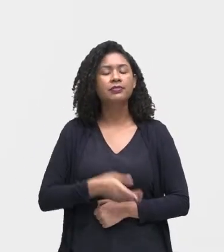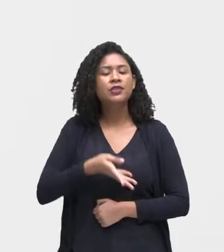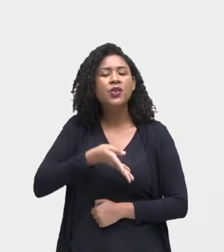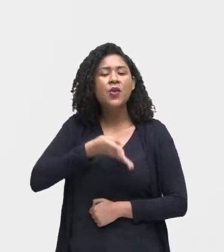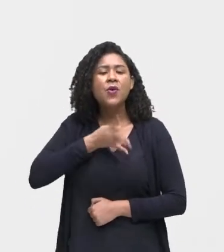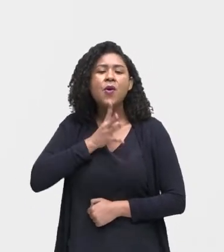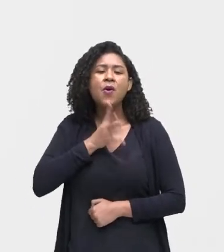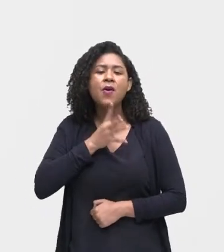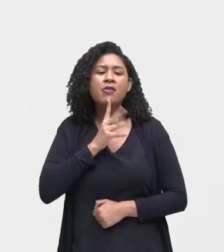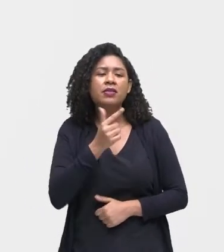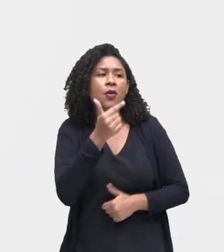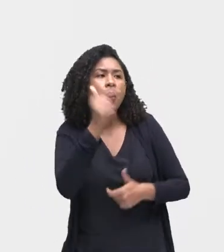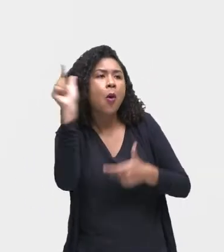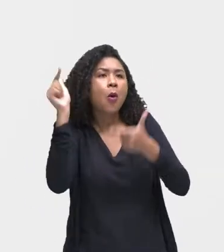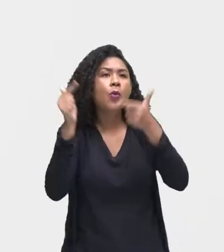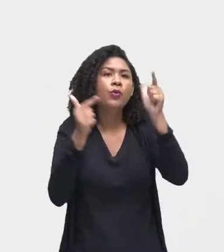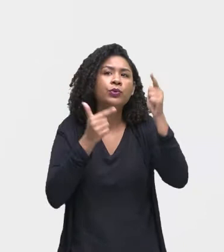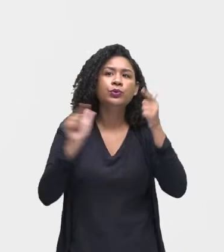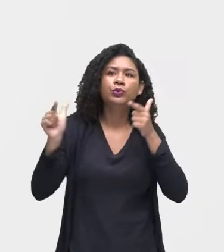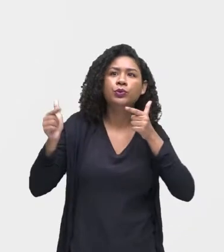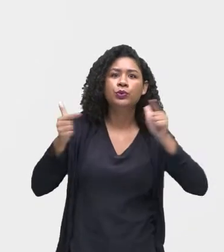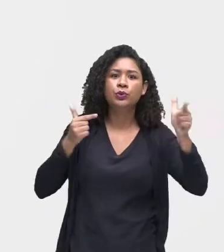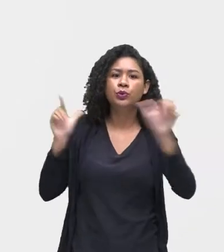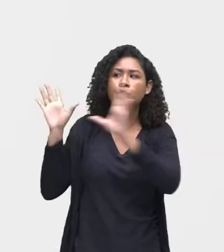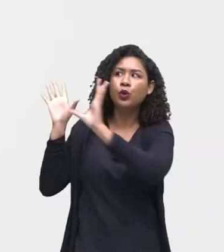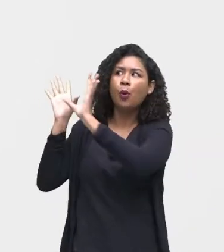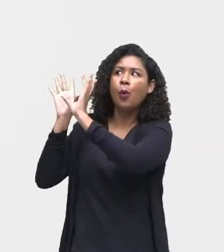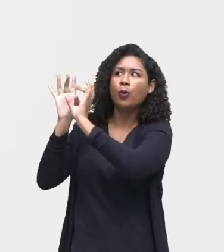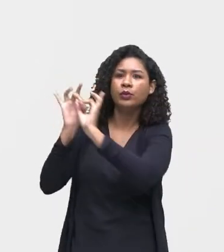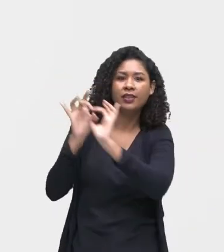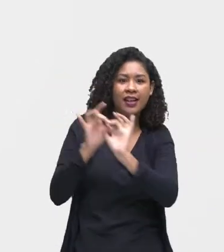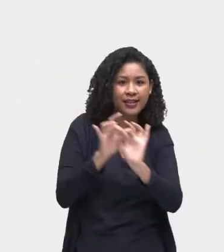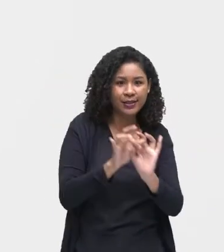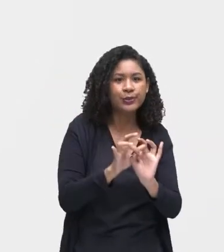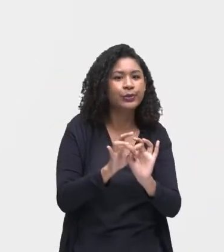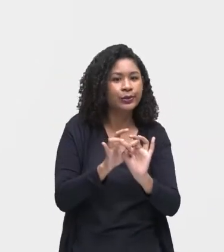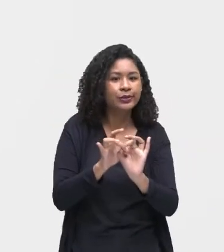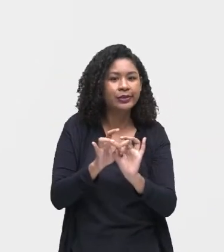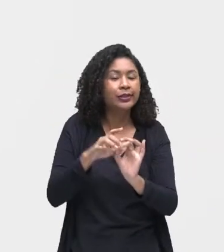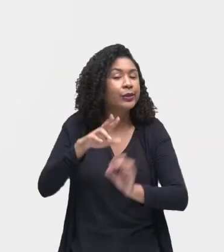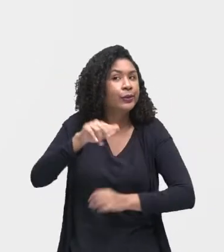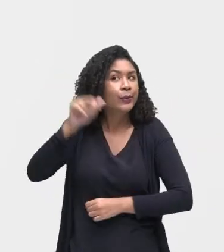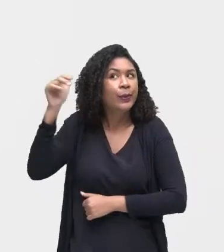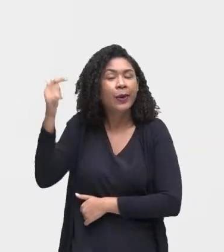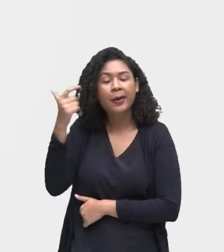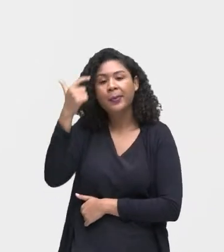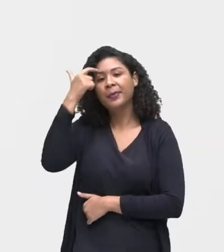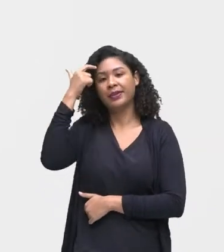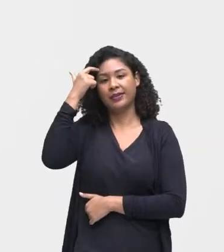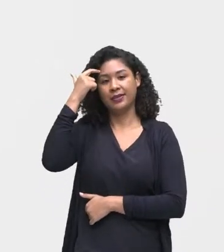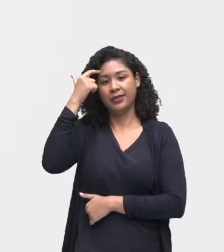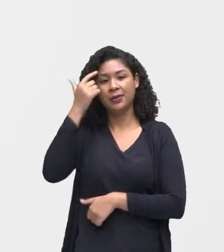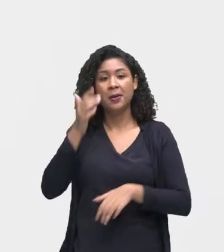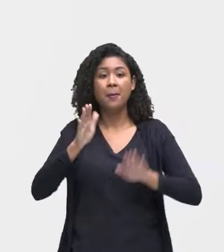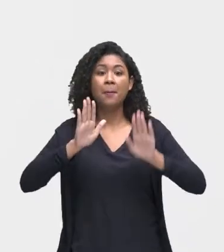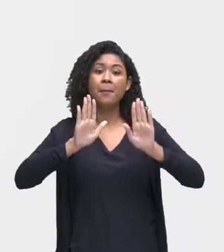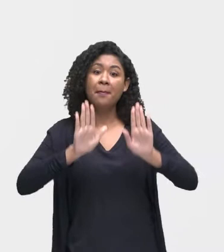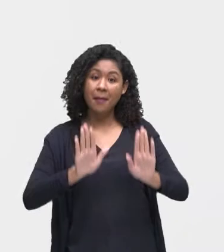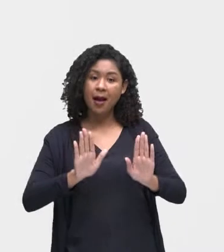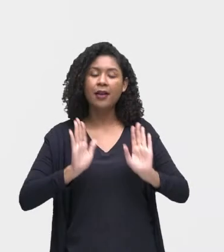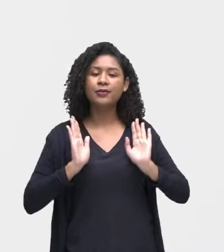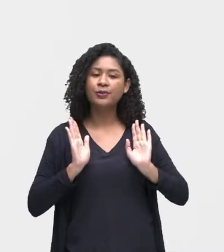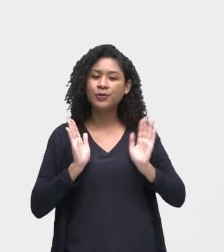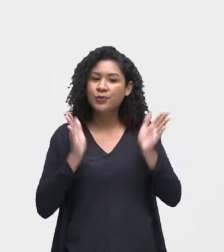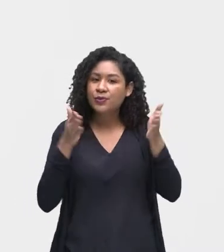nunca tinha passado pela mente do próprio sujeito em estudo, mas para o seu objeto, isto